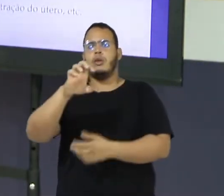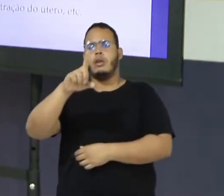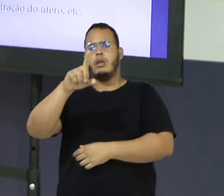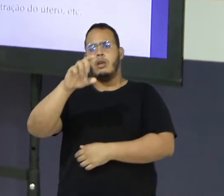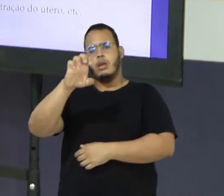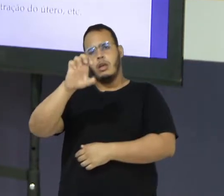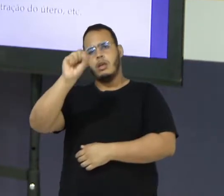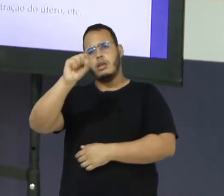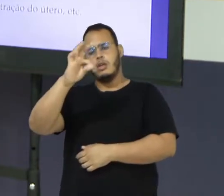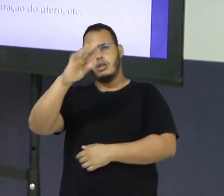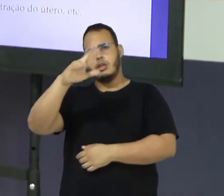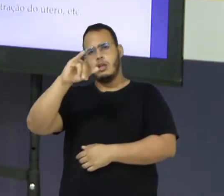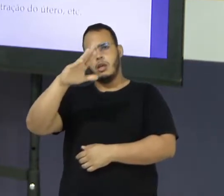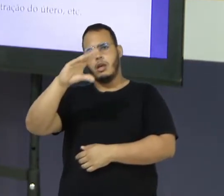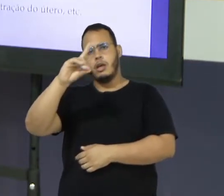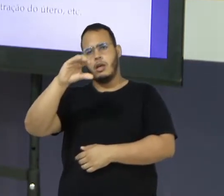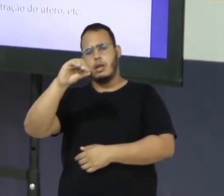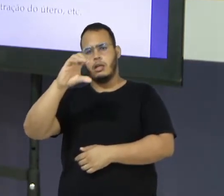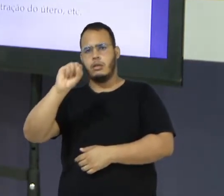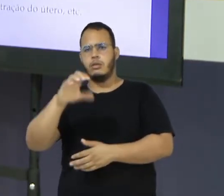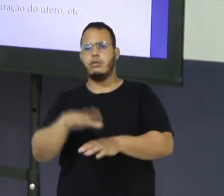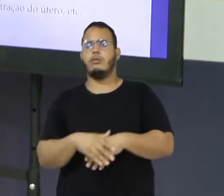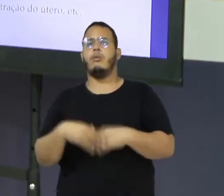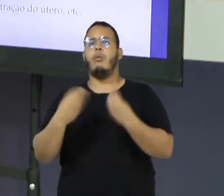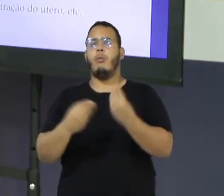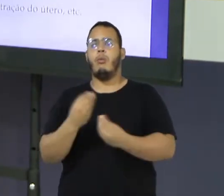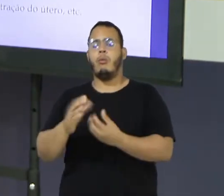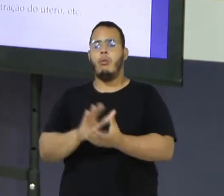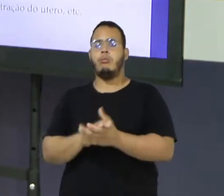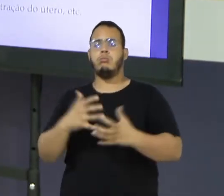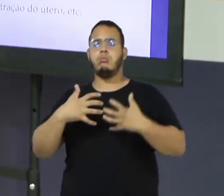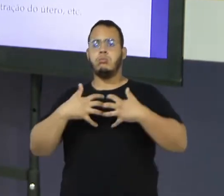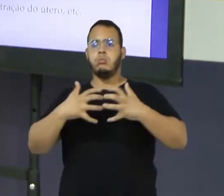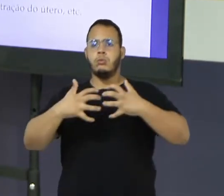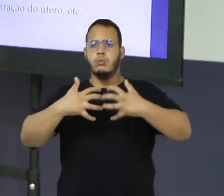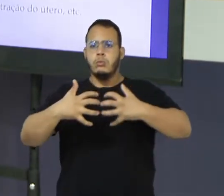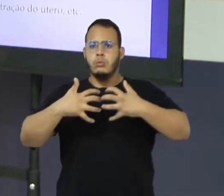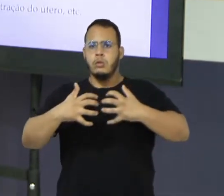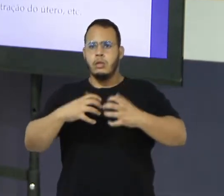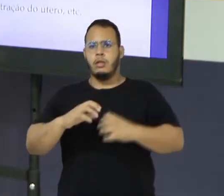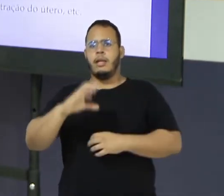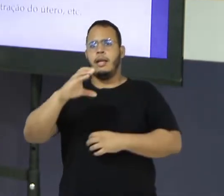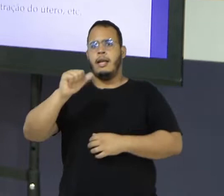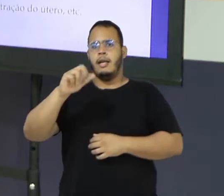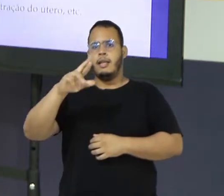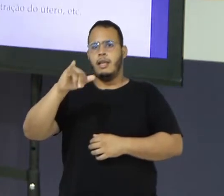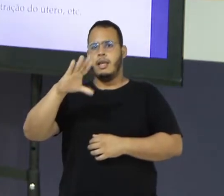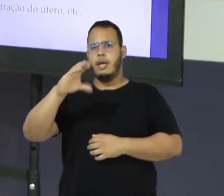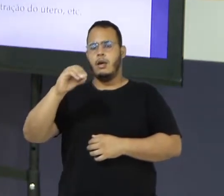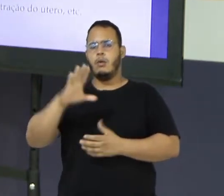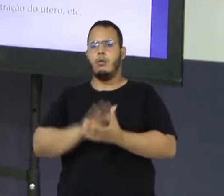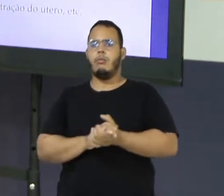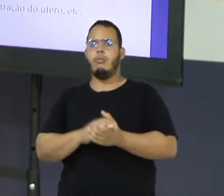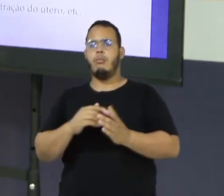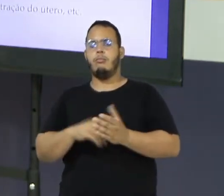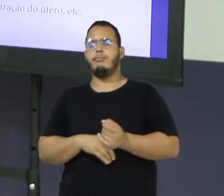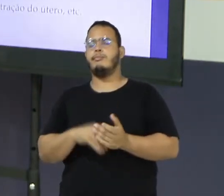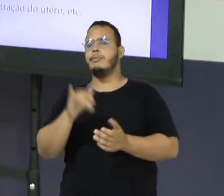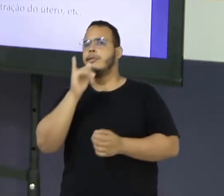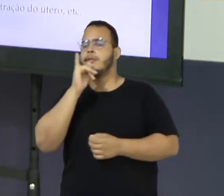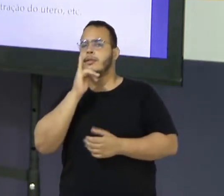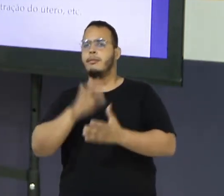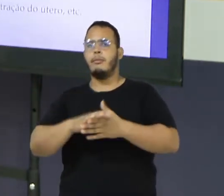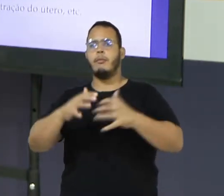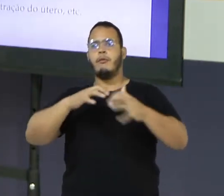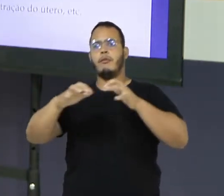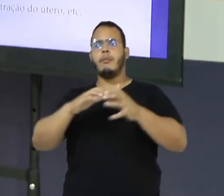viu. E aí, assim como o músculo estriado cardíaco, ele vai apresentar movimentos involuntários, ou seja, ele